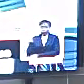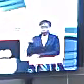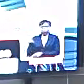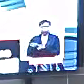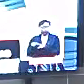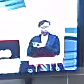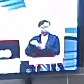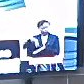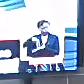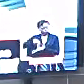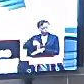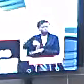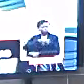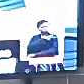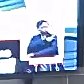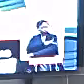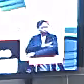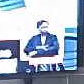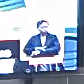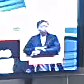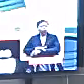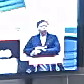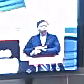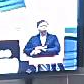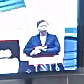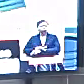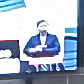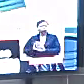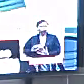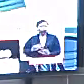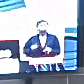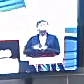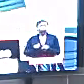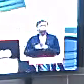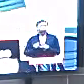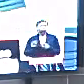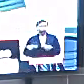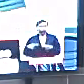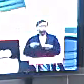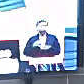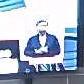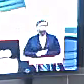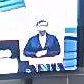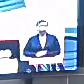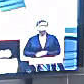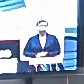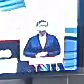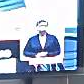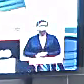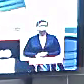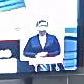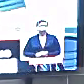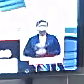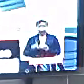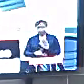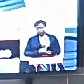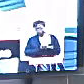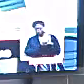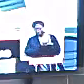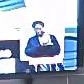de ter quem sirva vocês e quem não tem a quem sirva a nós leis